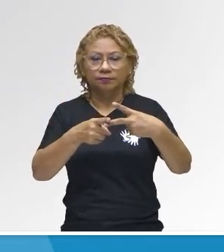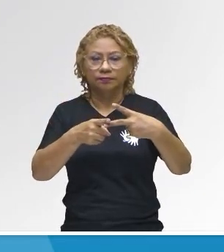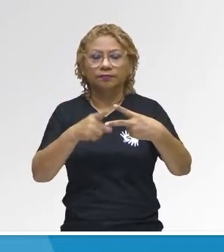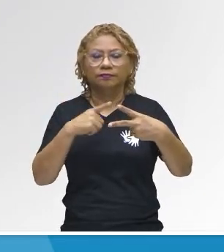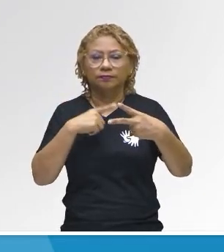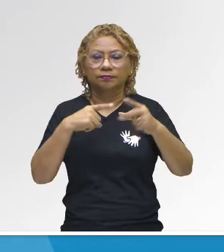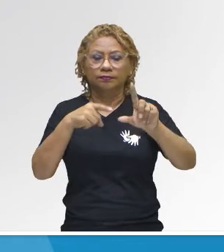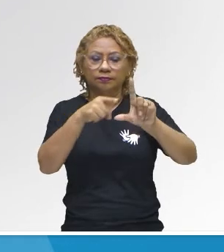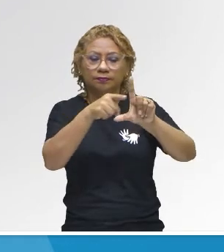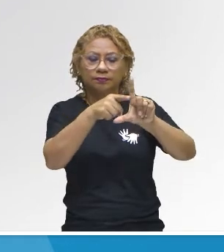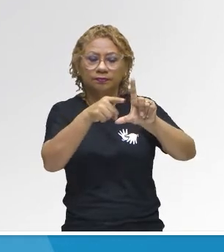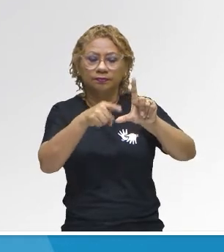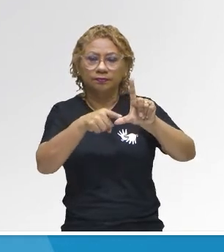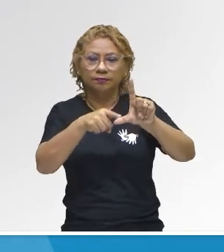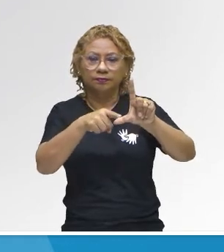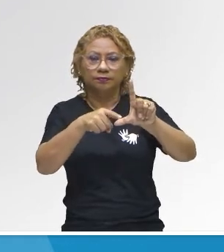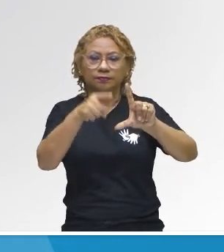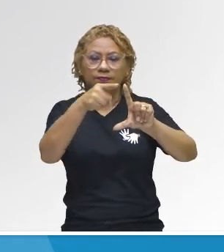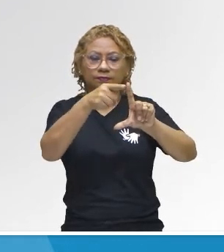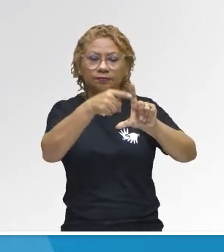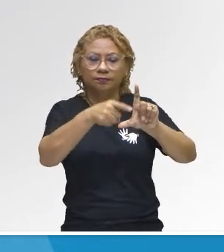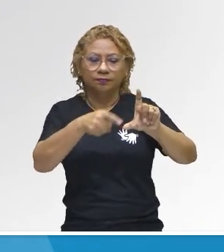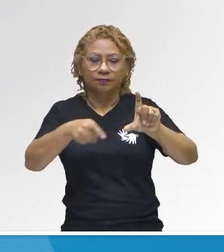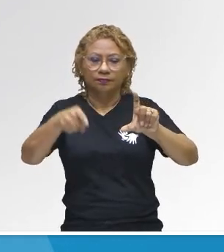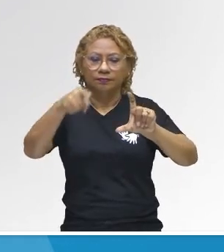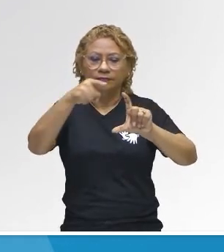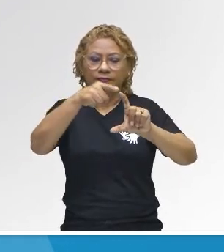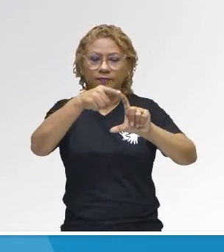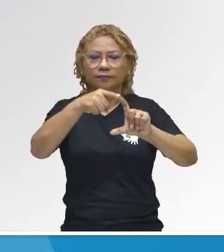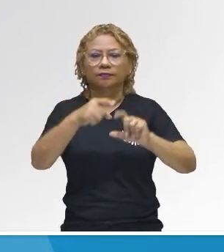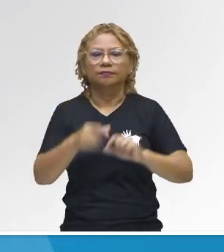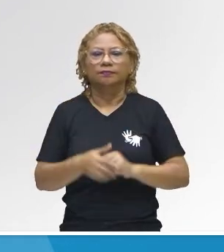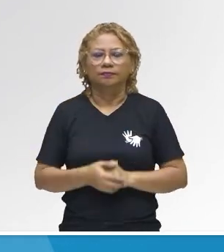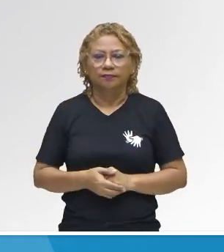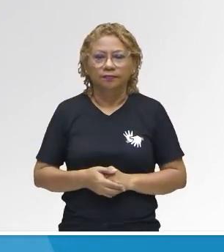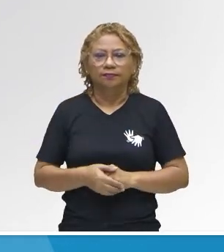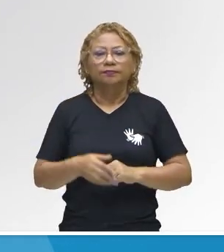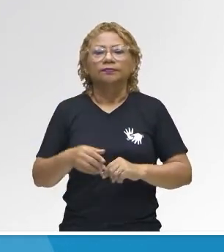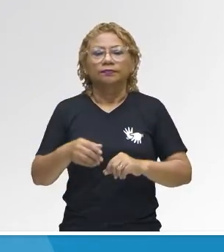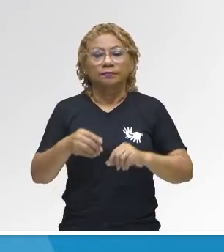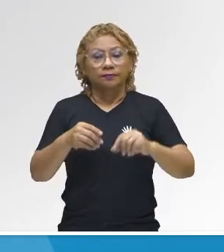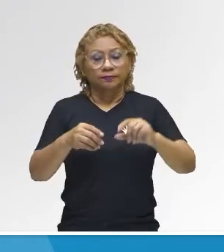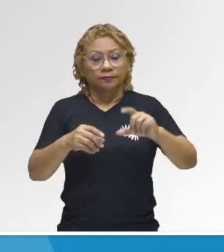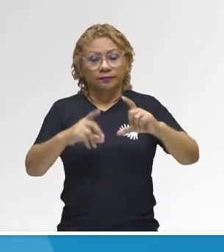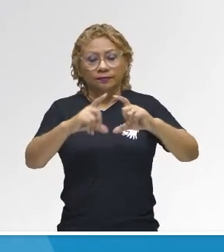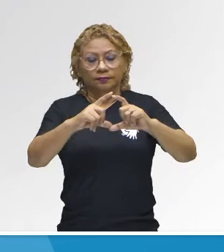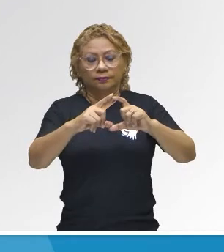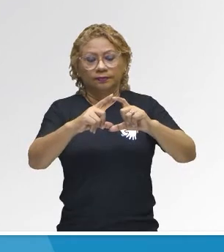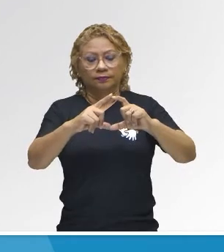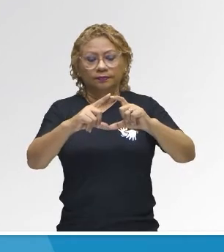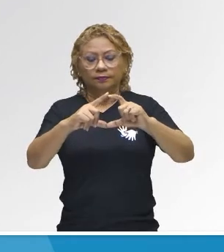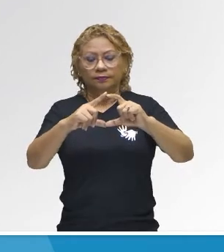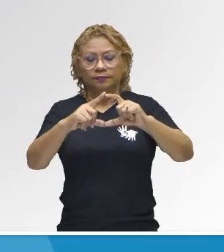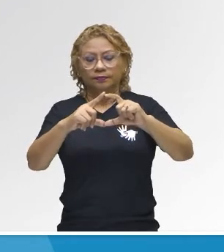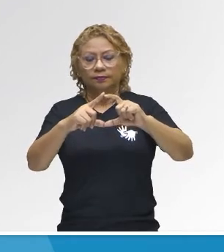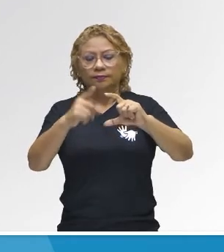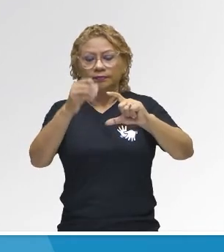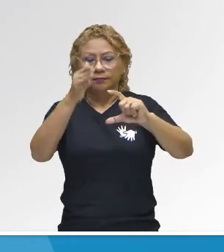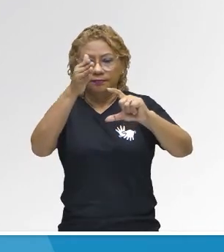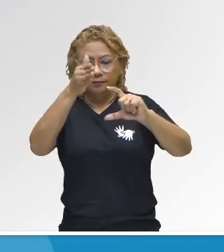de 90 graus. E ele fica o quê? Paralelo à reta